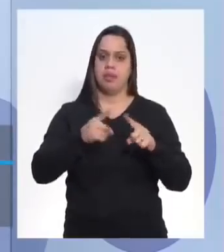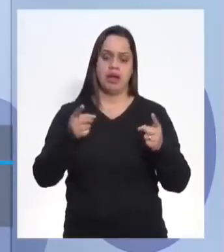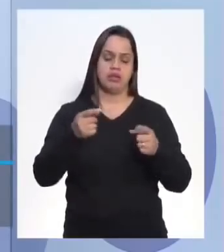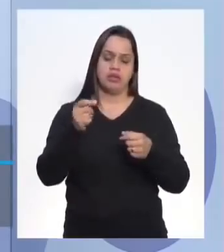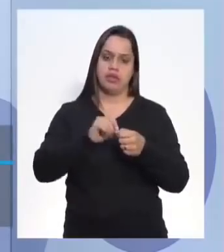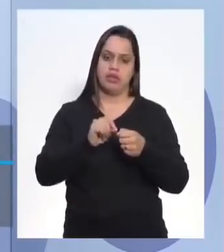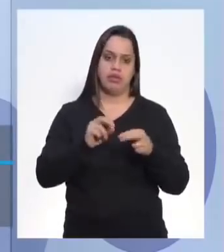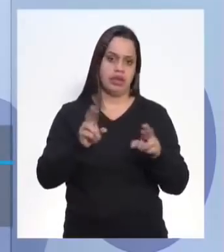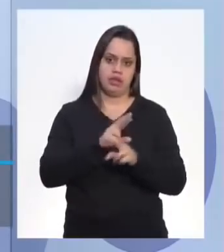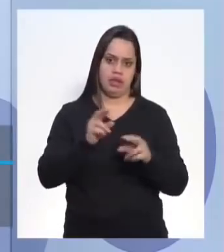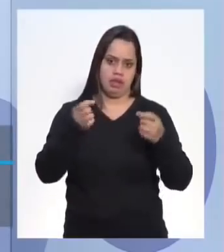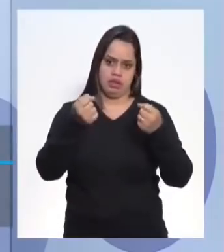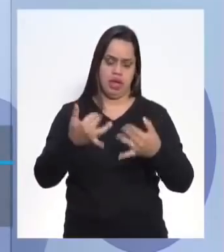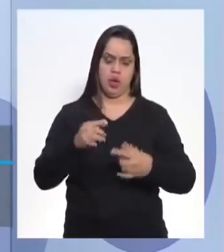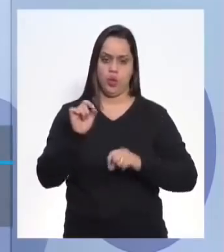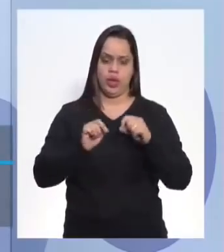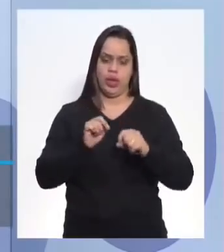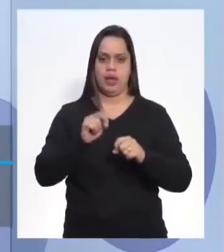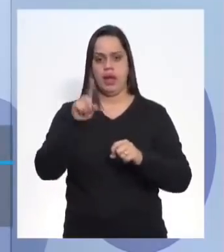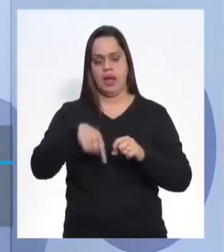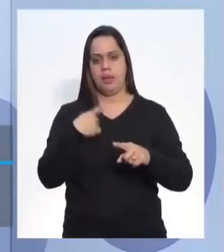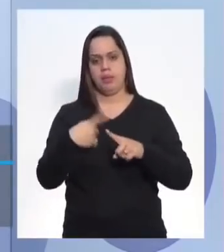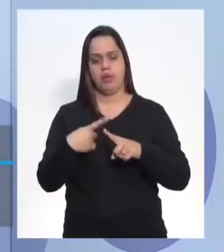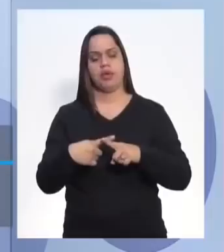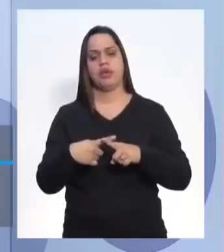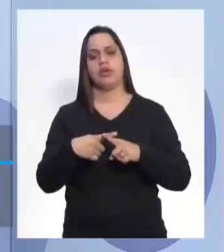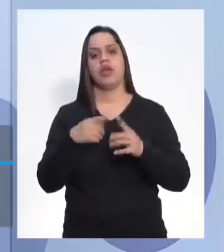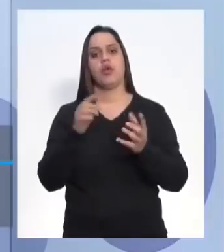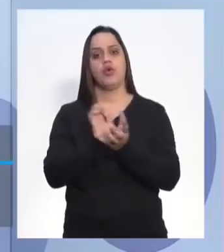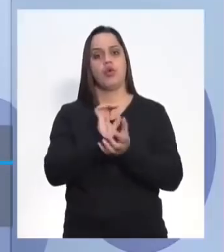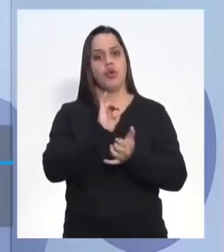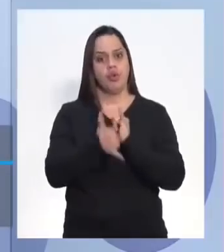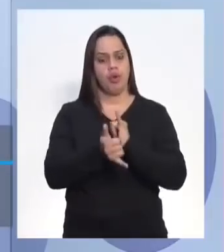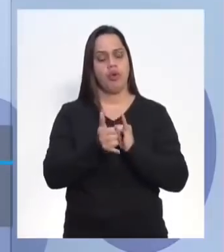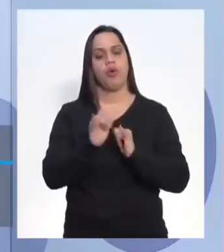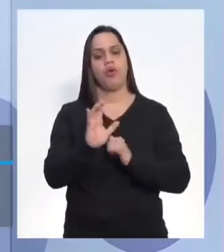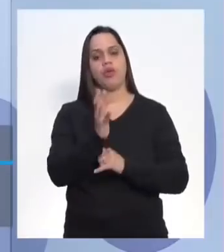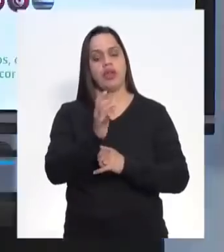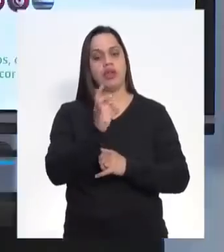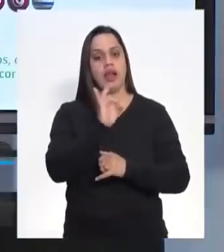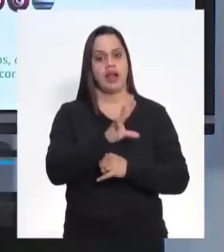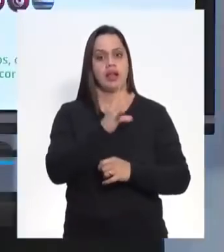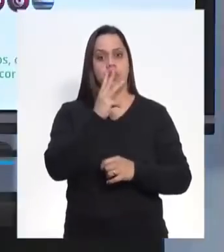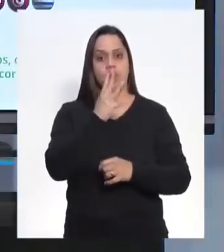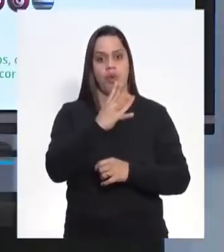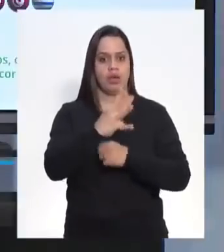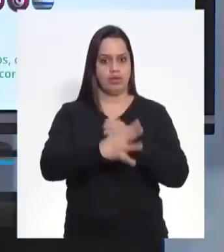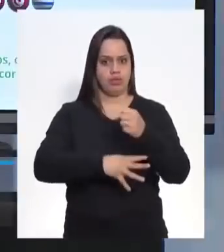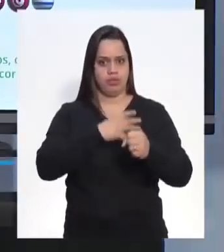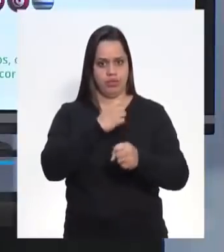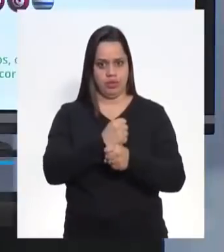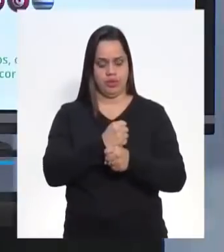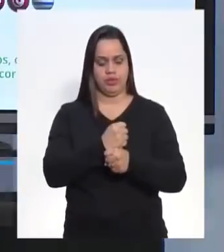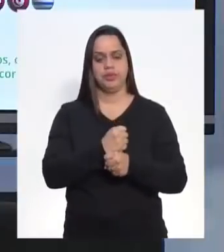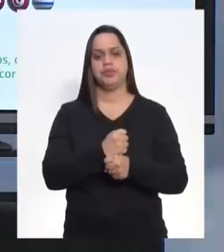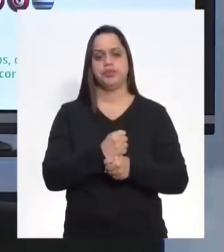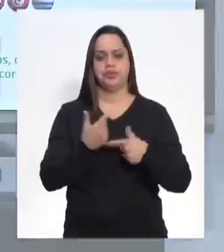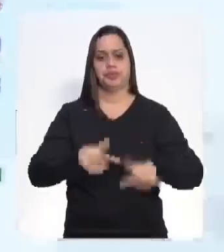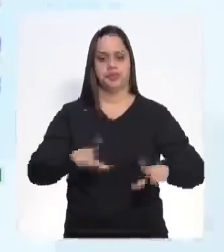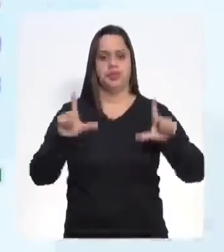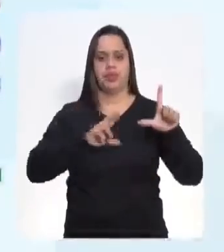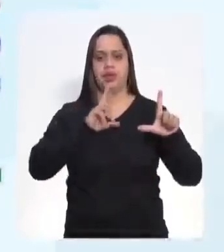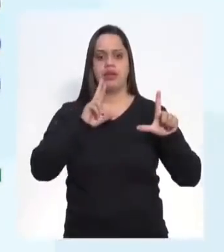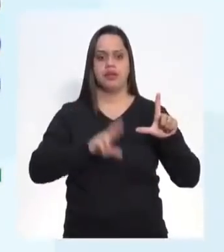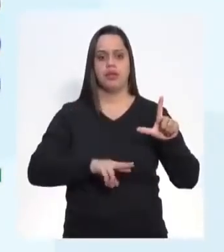relação, né, explicando que é porque a Copa acontece de 4 em 4 anos. Boa, é isso mesmo. Pode pôr na tela para eles, diretor, que essa